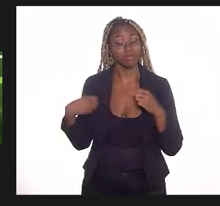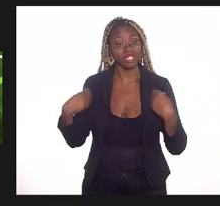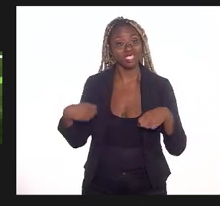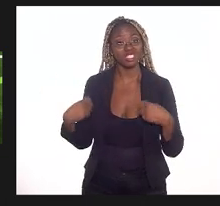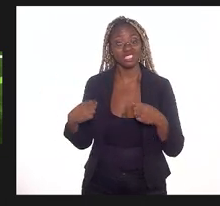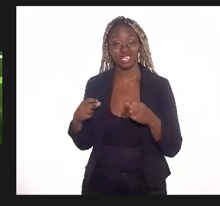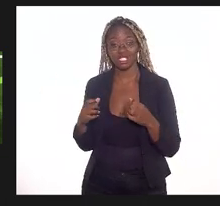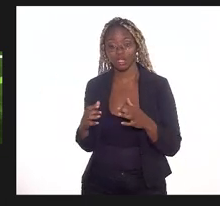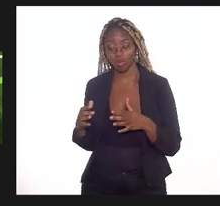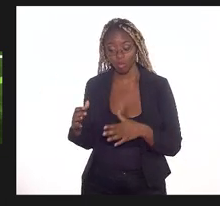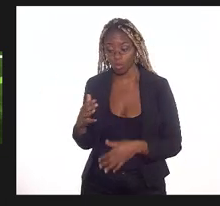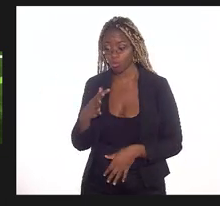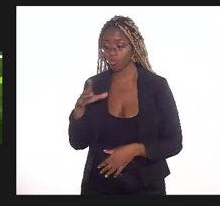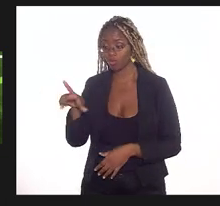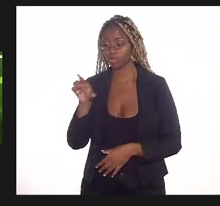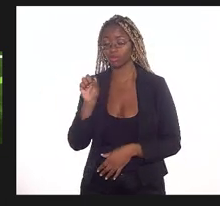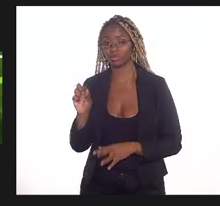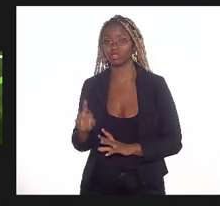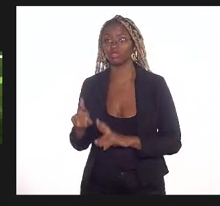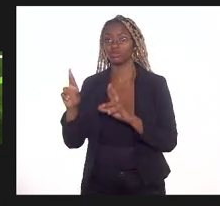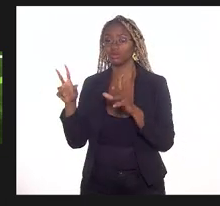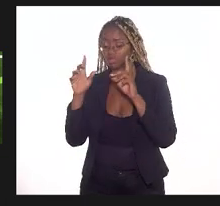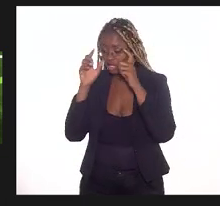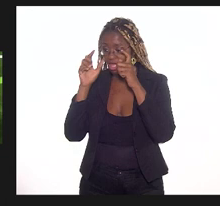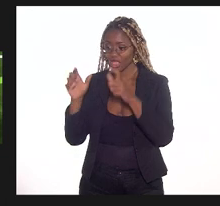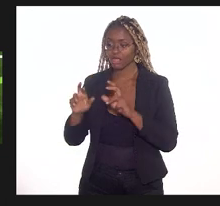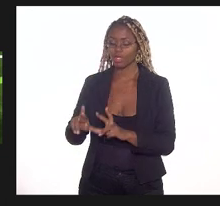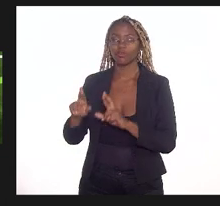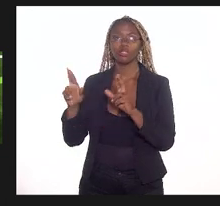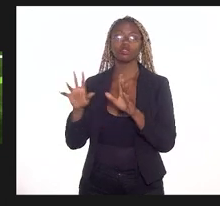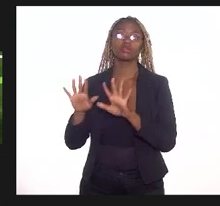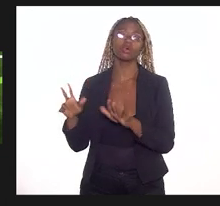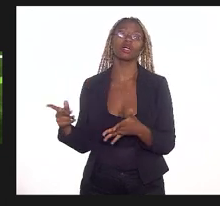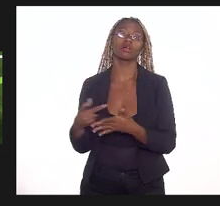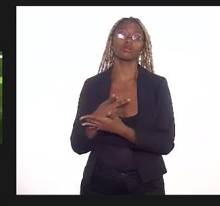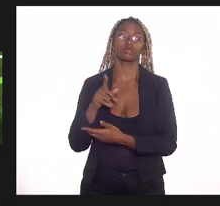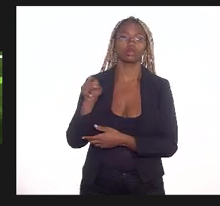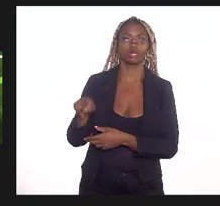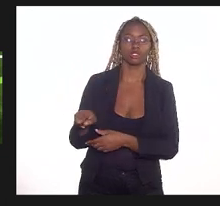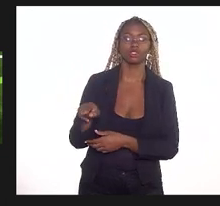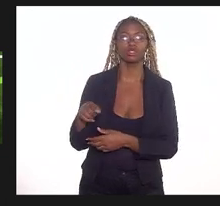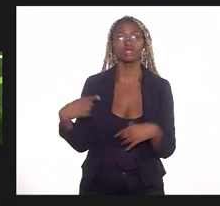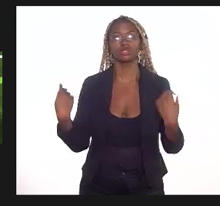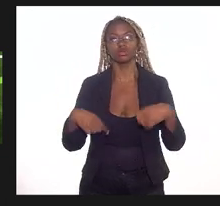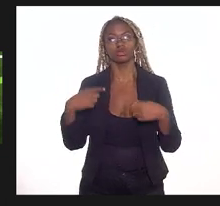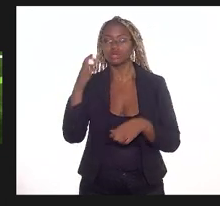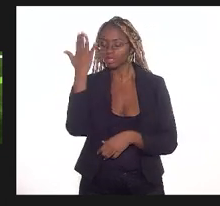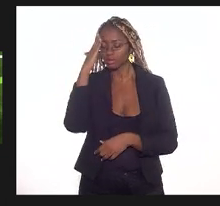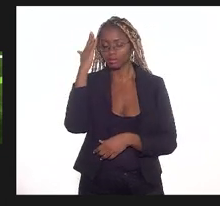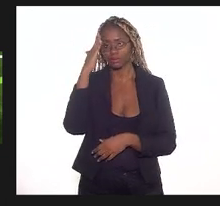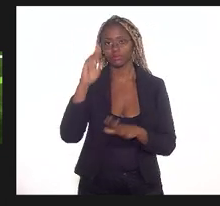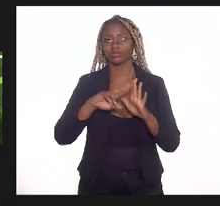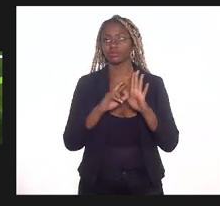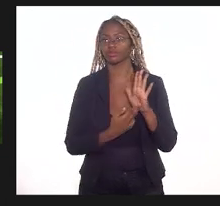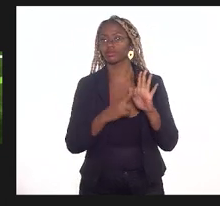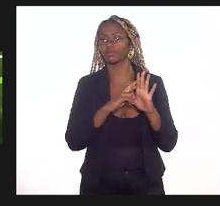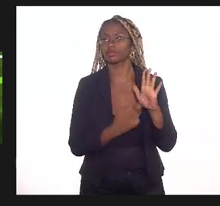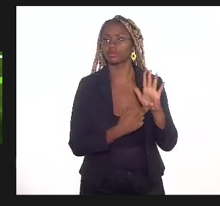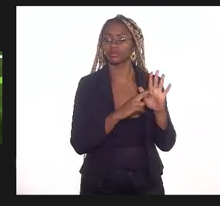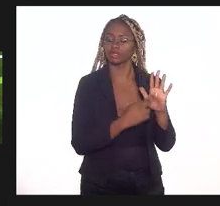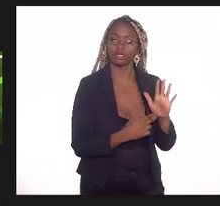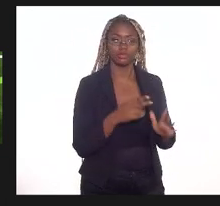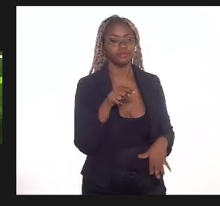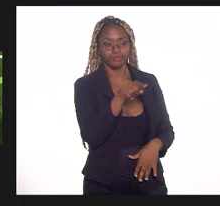outro caminho, uma atenção diferenciada. Mas para que isso aconteça, é importante que a gente entenda que a regulação dos recursos para os raros